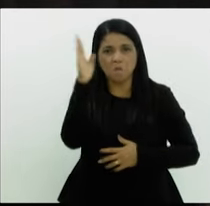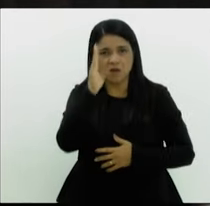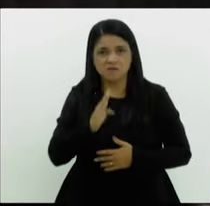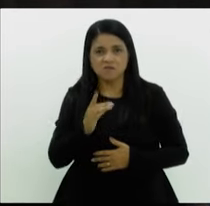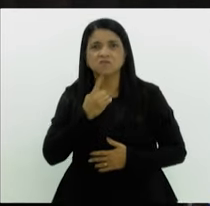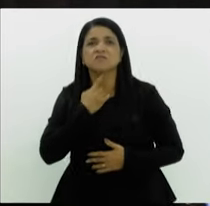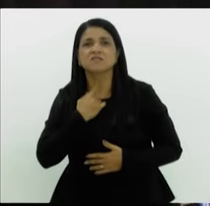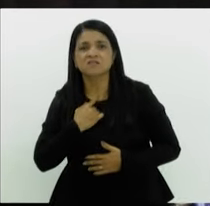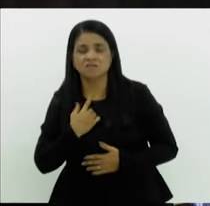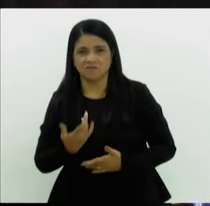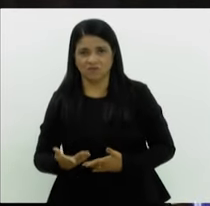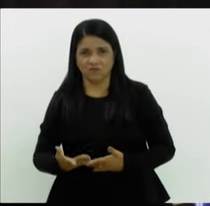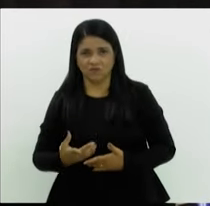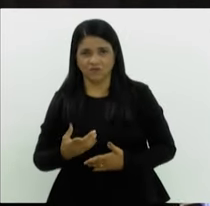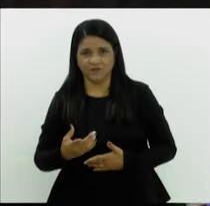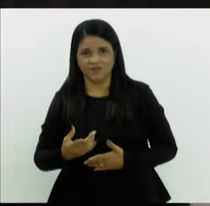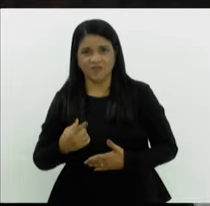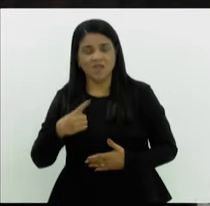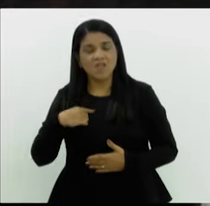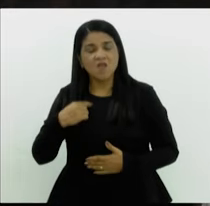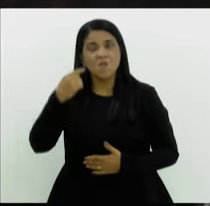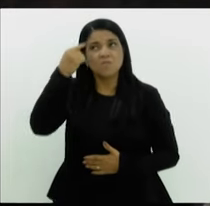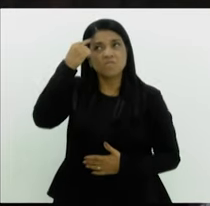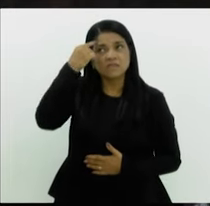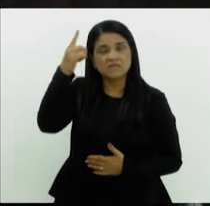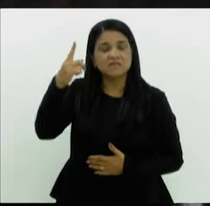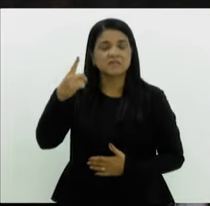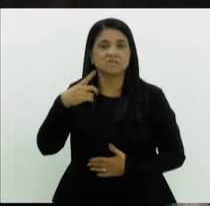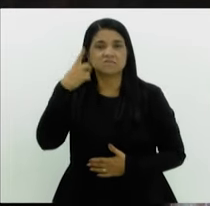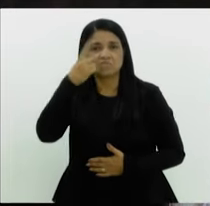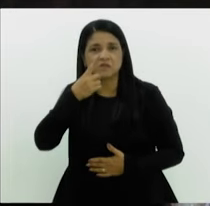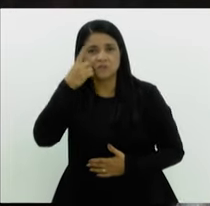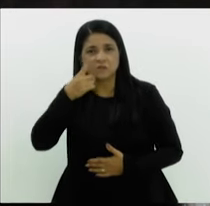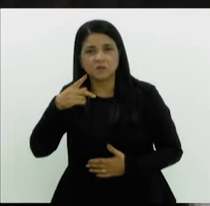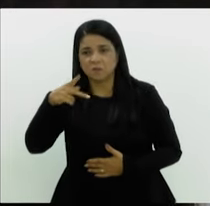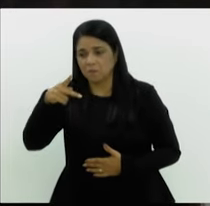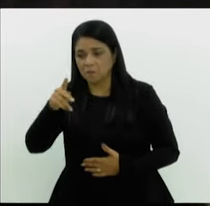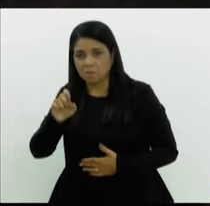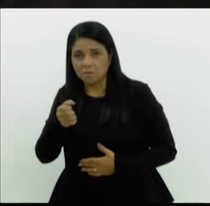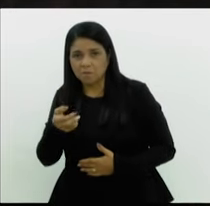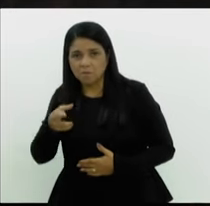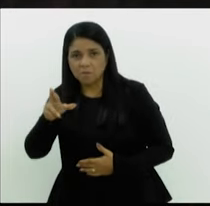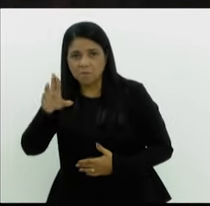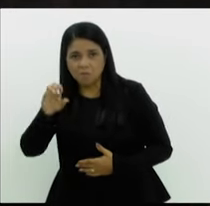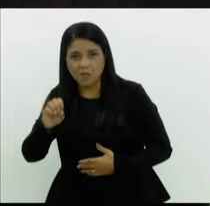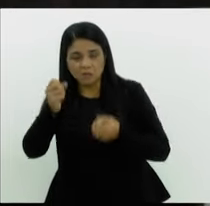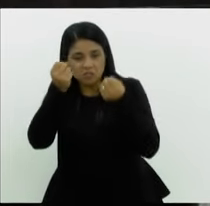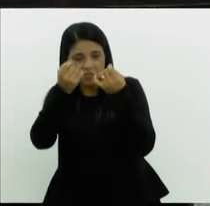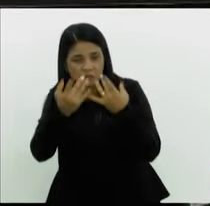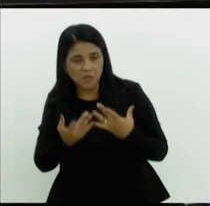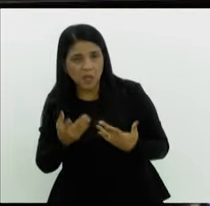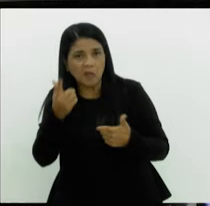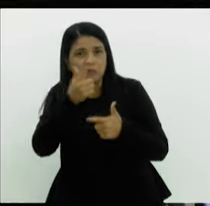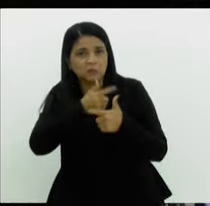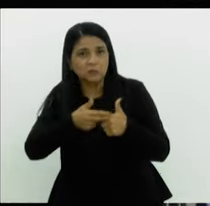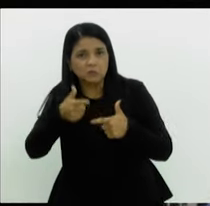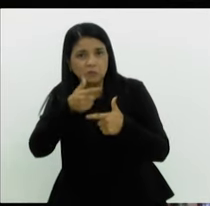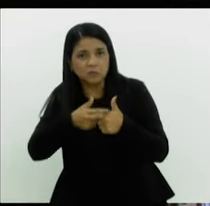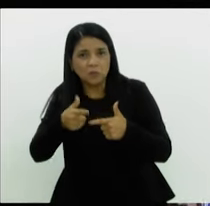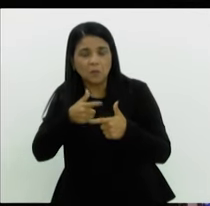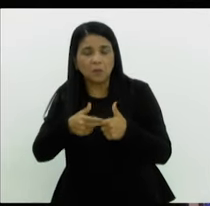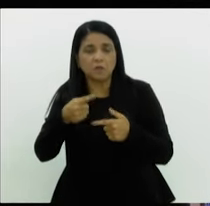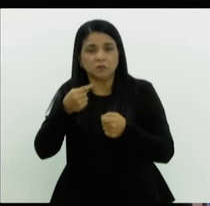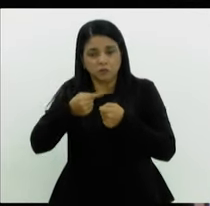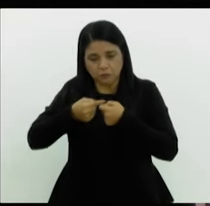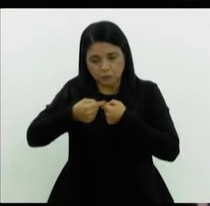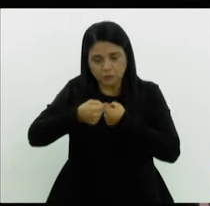Eu achei que o deputado Pedro Paulo iria discorrer sobre os vários problemas que nós temos aqui no município do Rio de